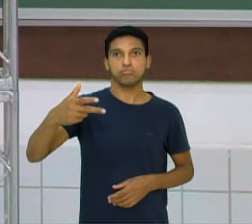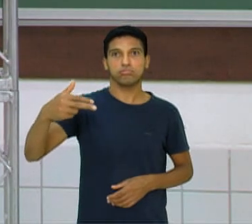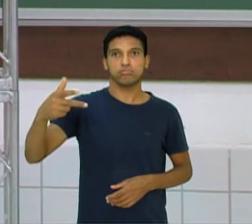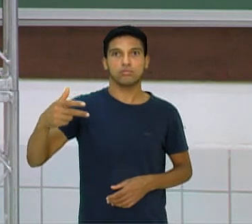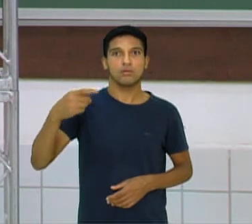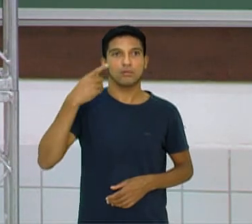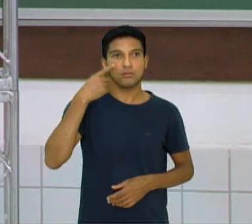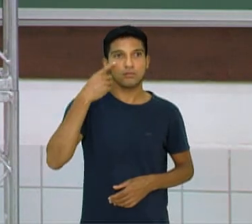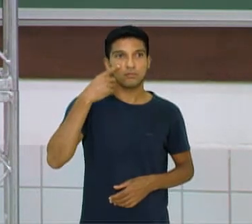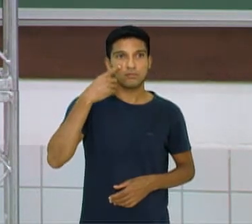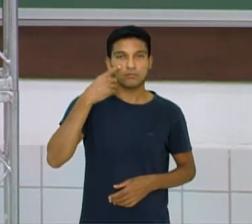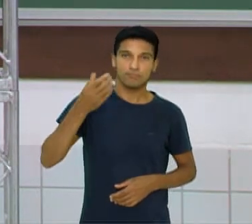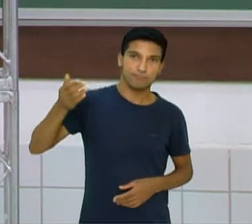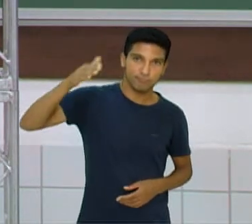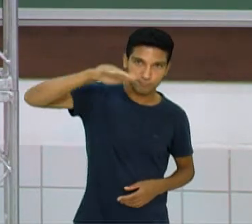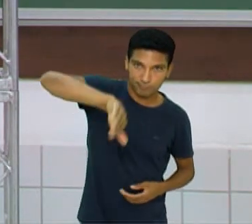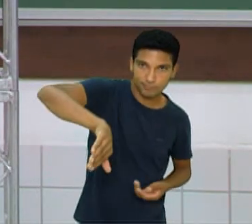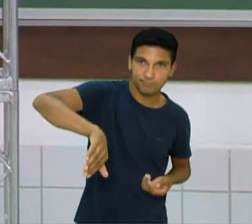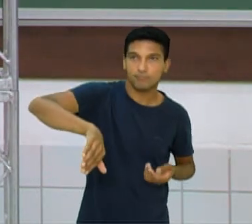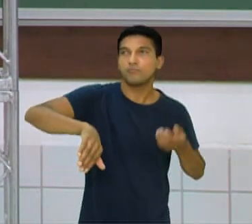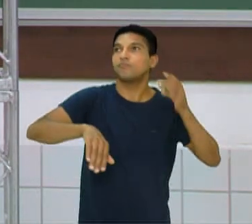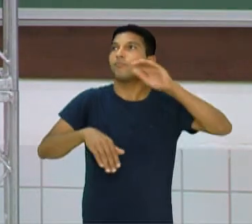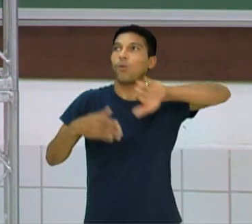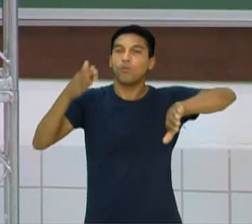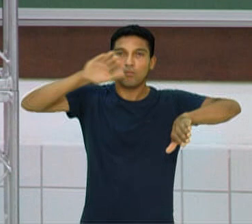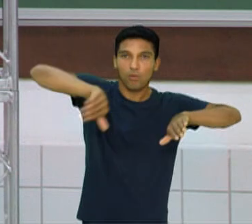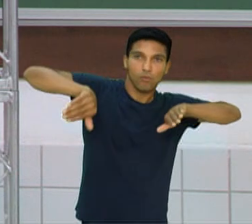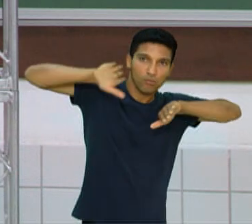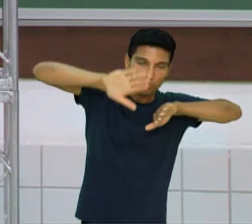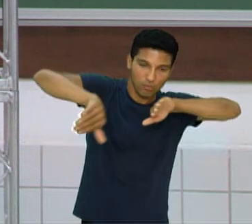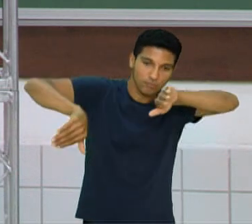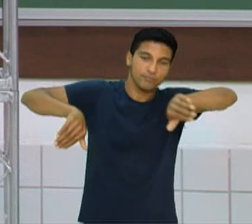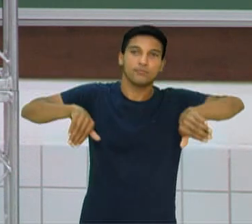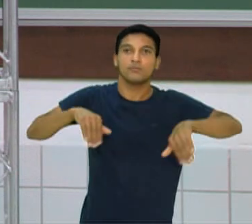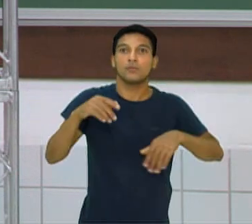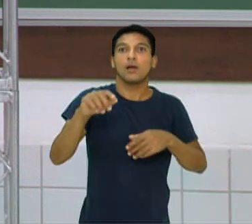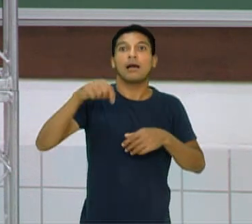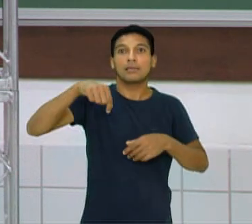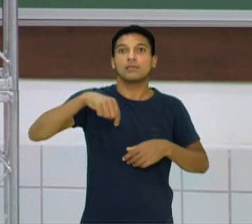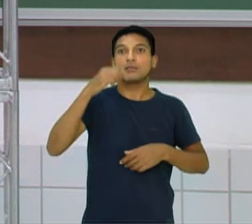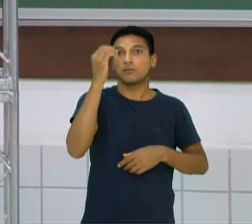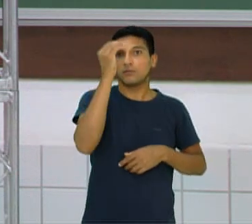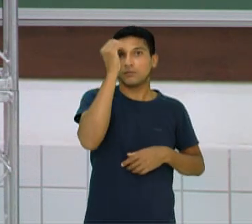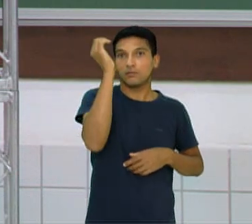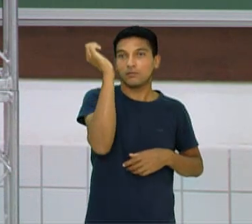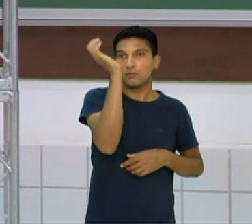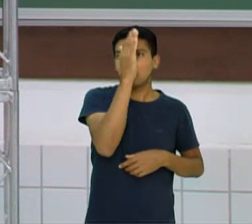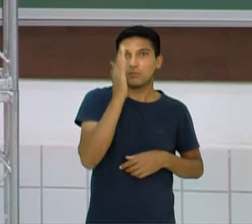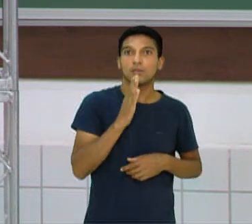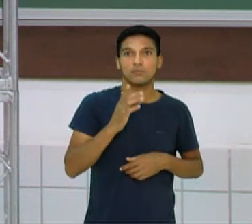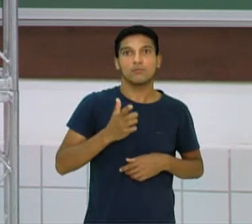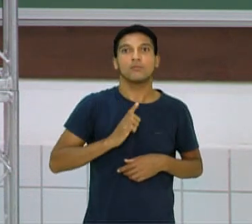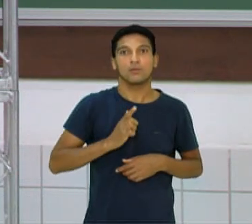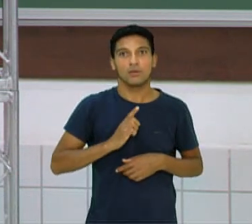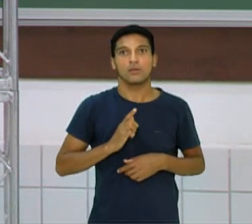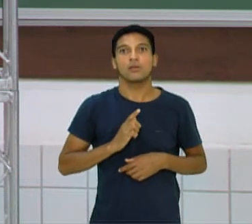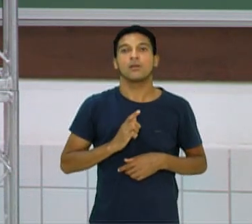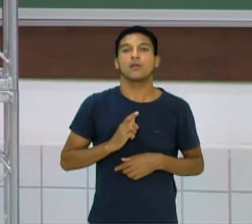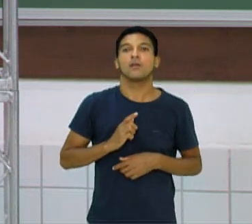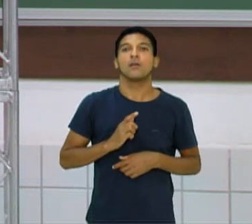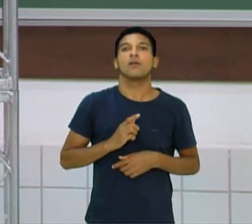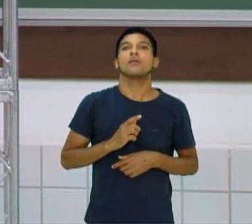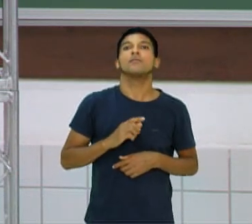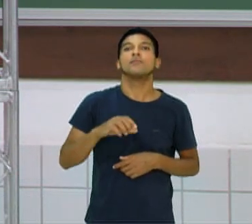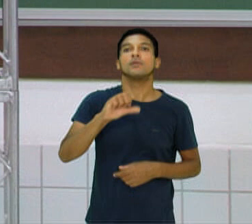temos várias travessias, aqui na região sul, talvez uma das mais conhecidas é ali em